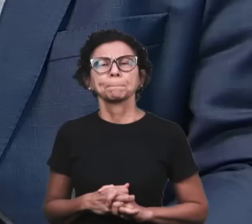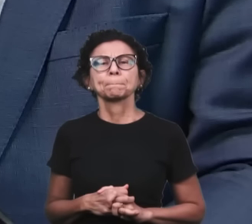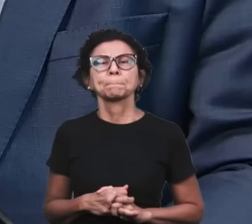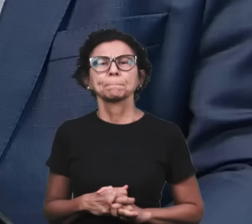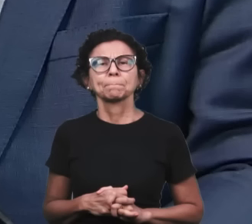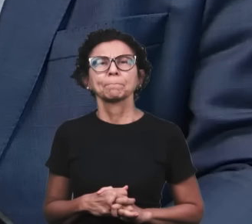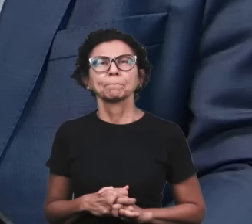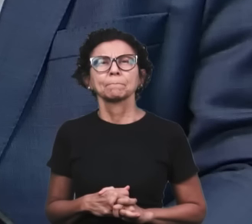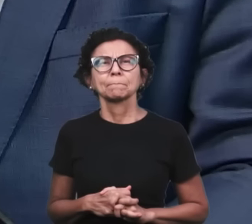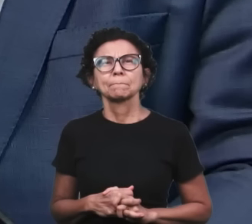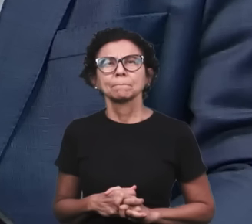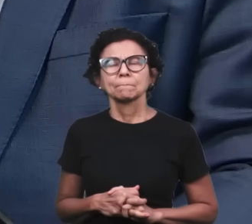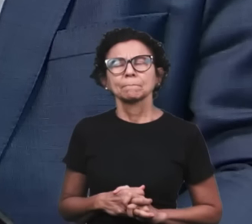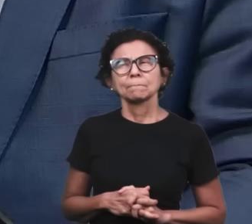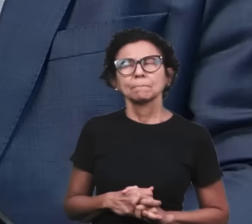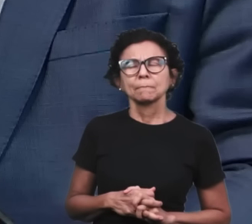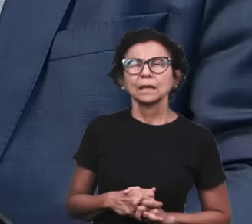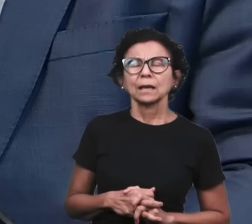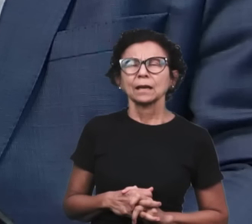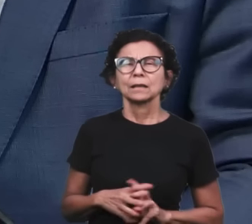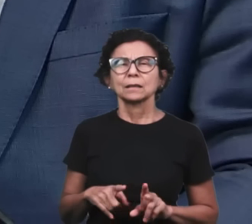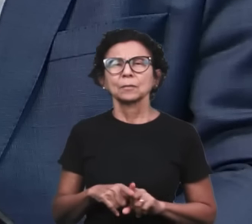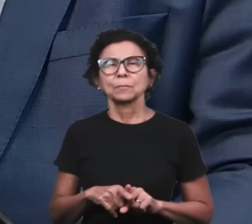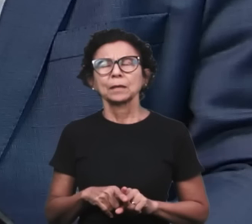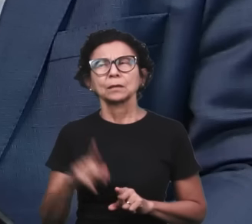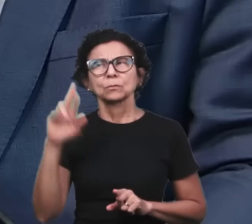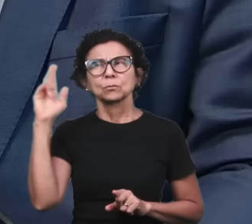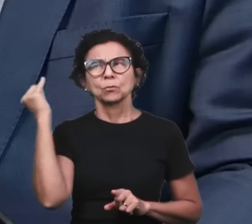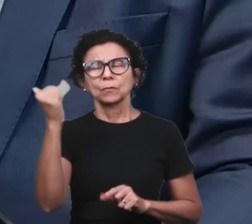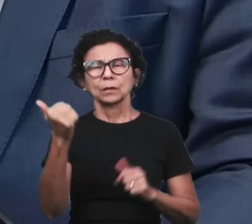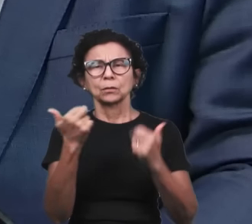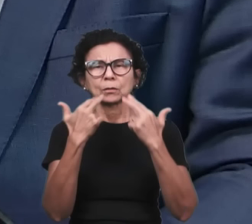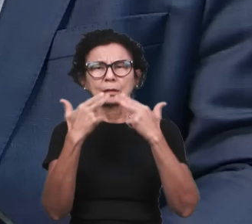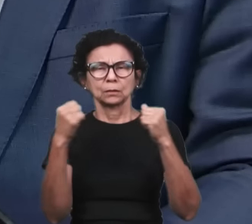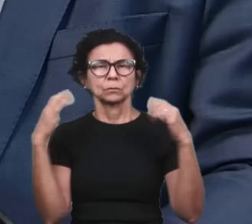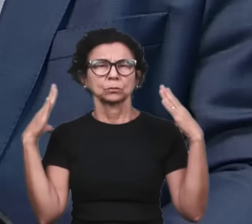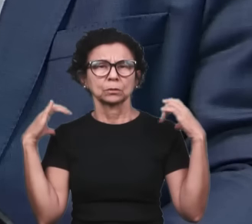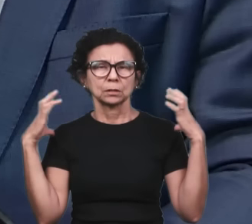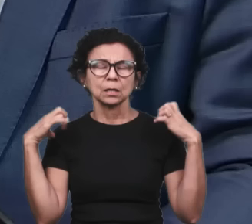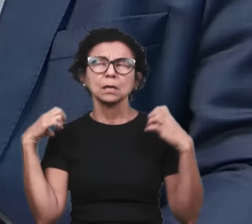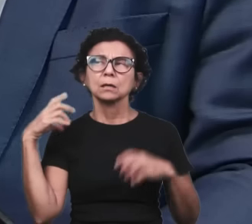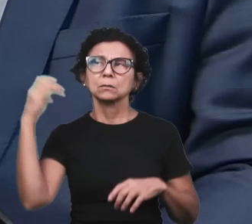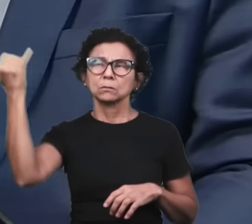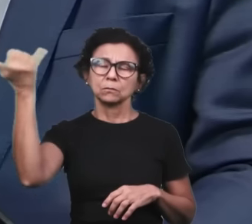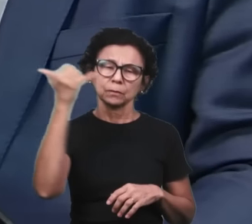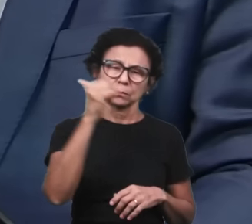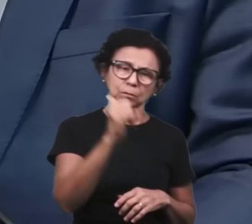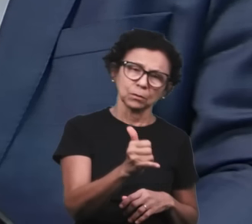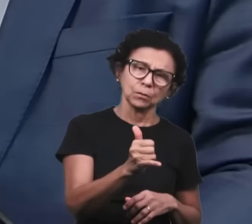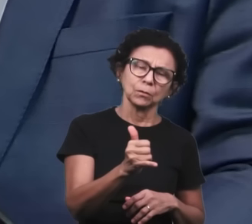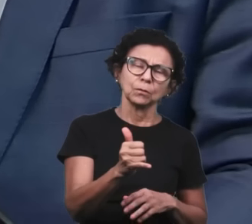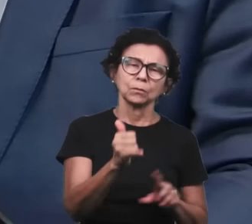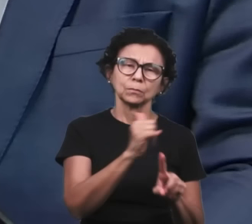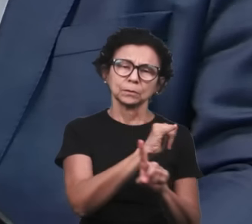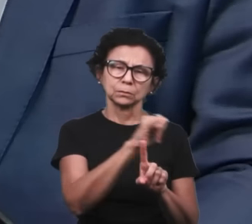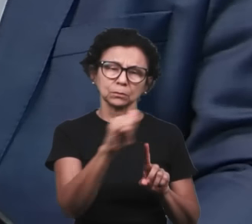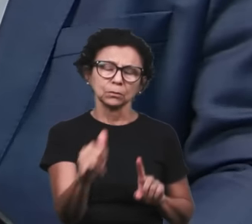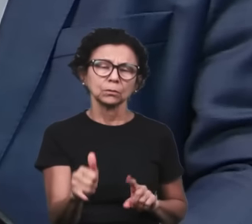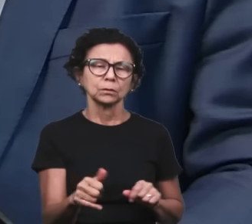antes um pouquinho o senhor falou, teve língua estranha, interpretação de línguas, tive algumas